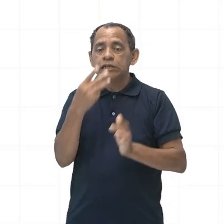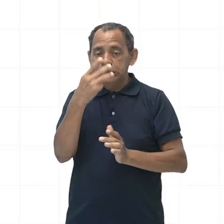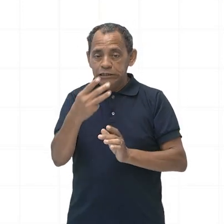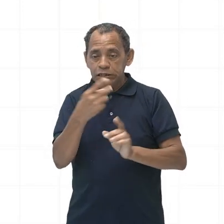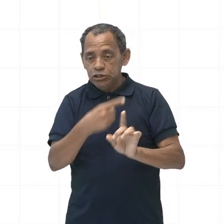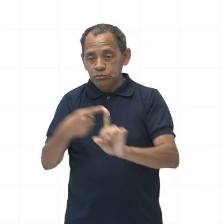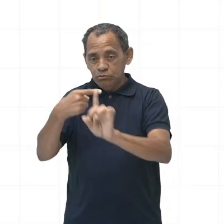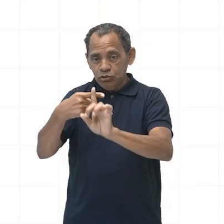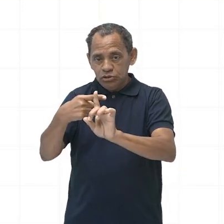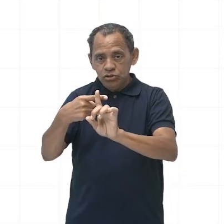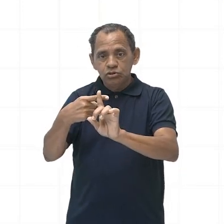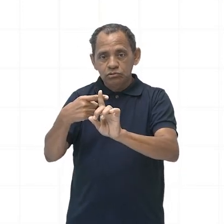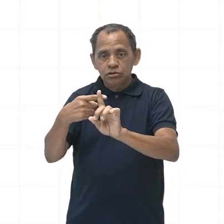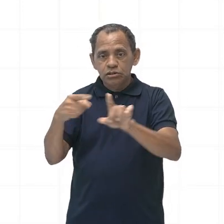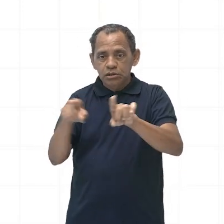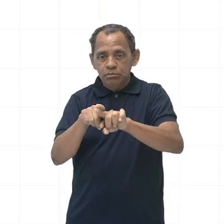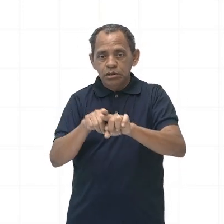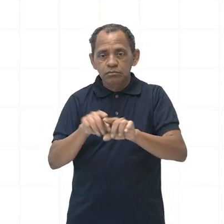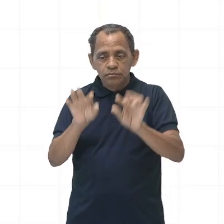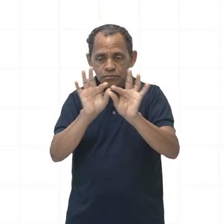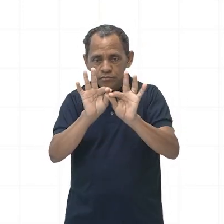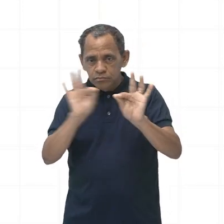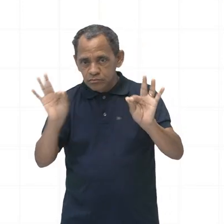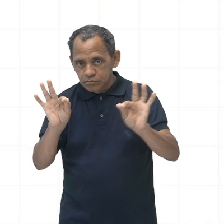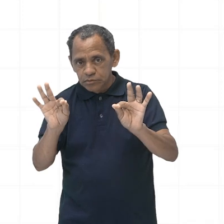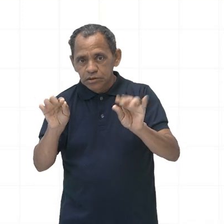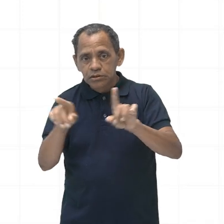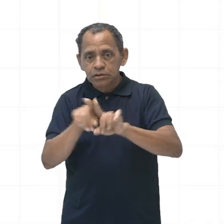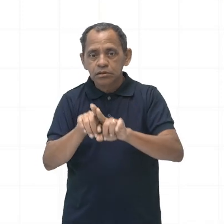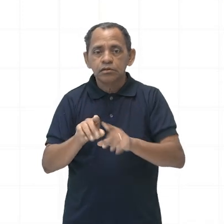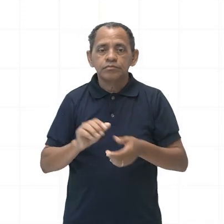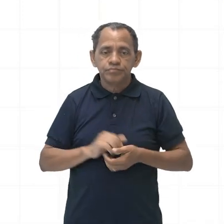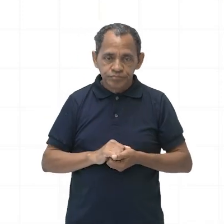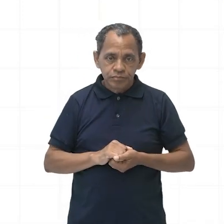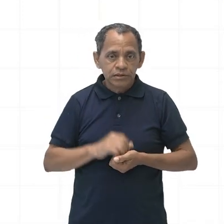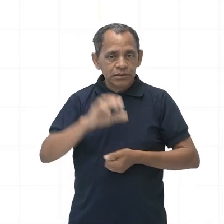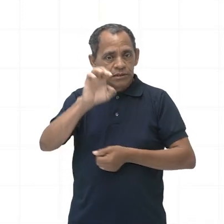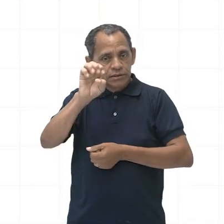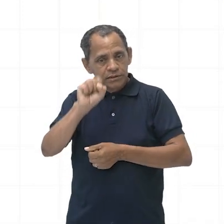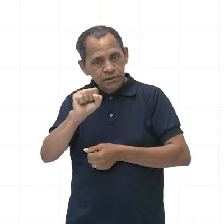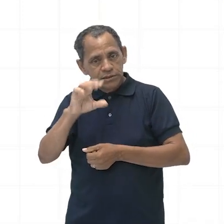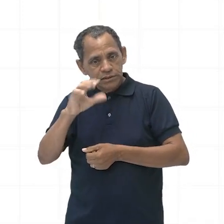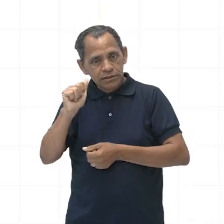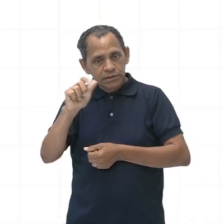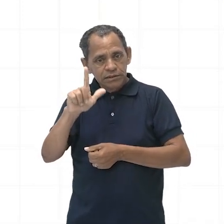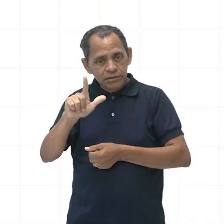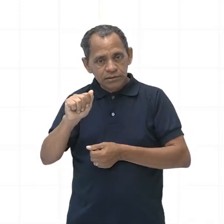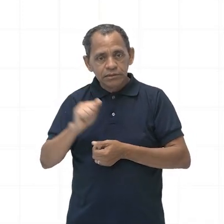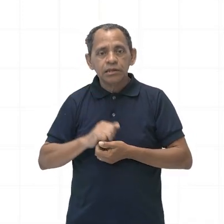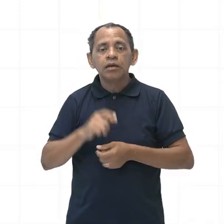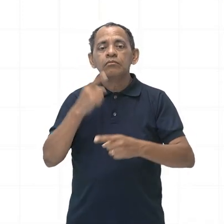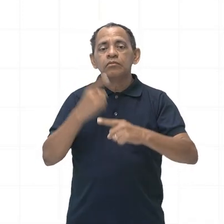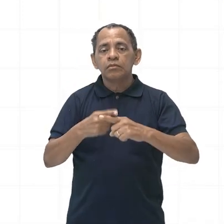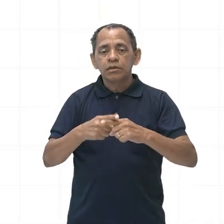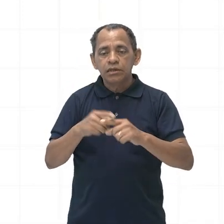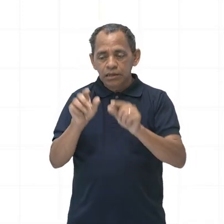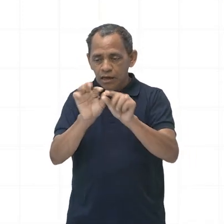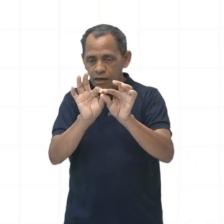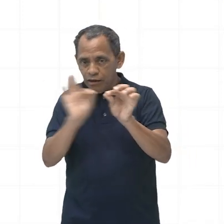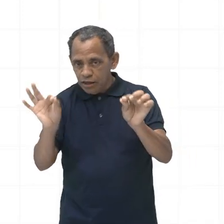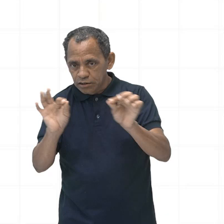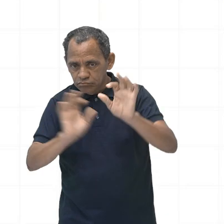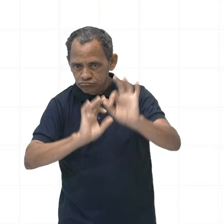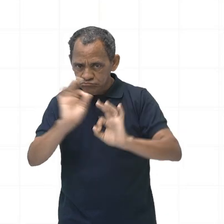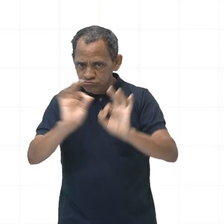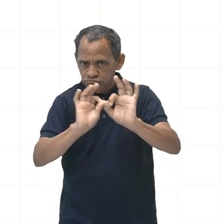positivo. Essa aqui é uma questão de escala. Por quê? Porque a reta foi organizada, nesse caso, a